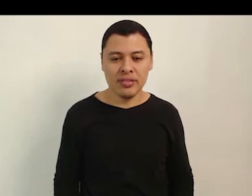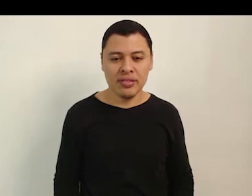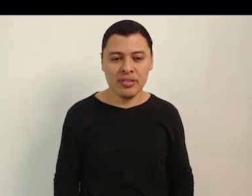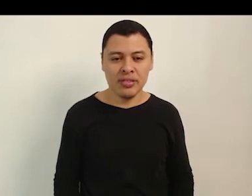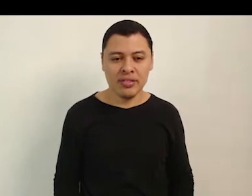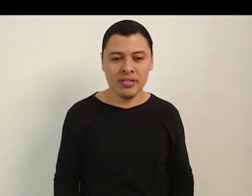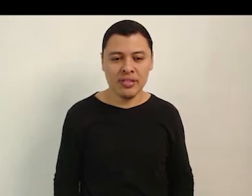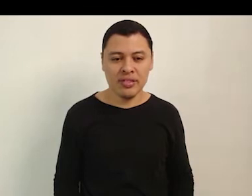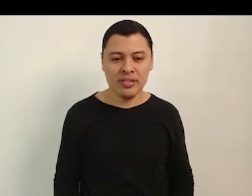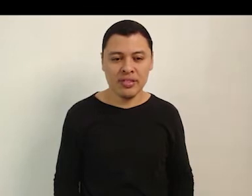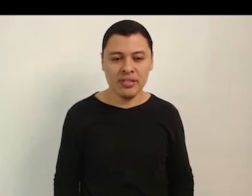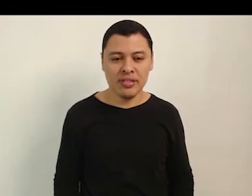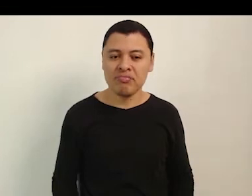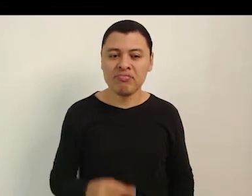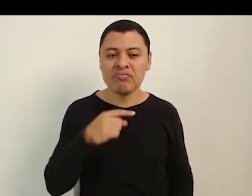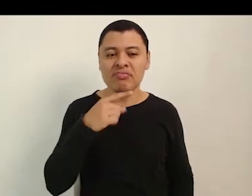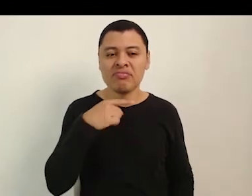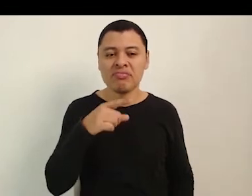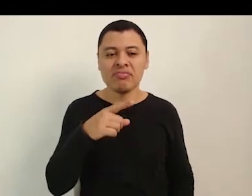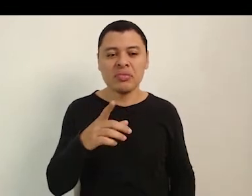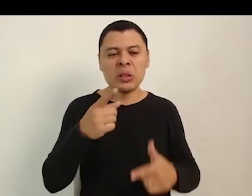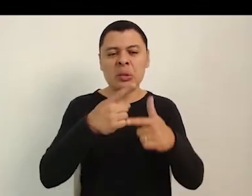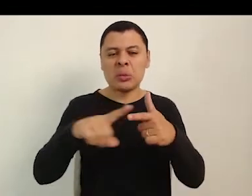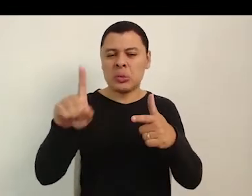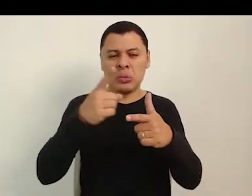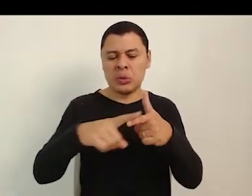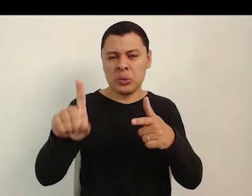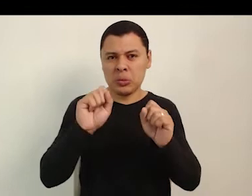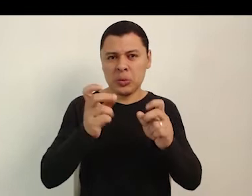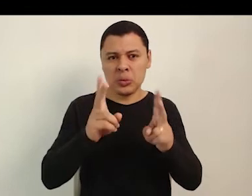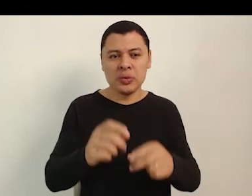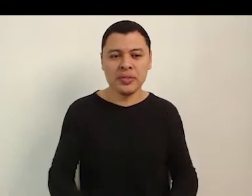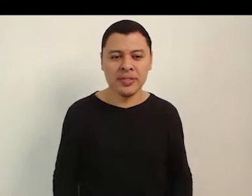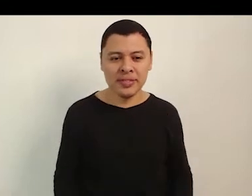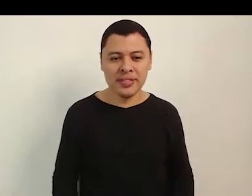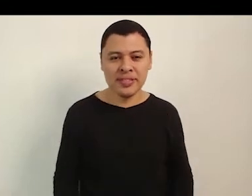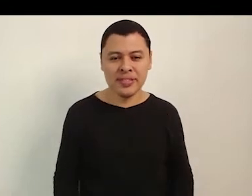inteira, ele não carrega o vídeo. Tudo bem, então segue em frente. Vamos.